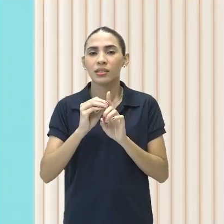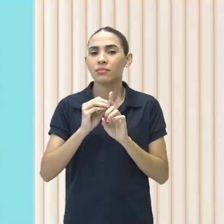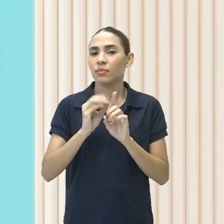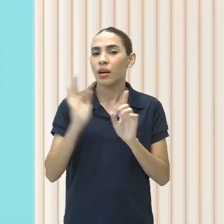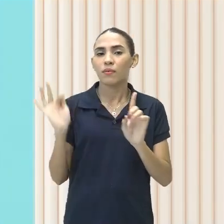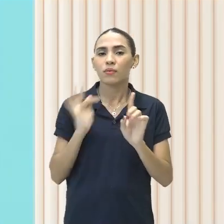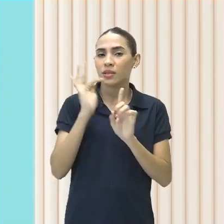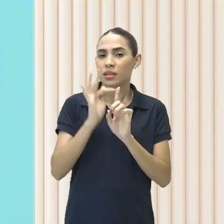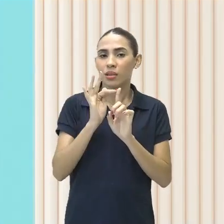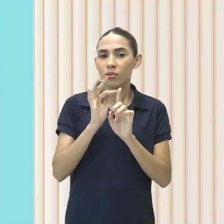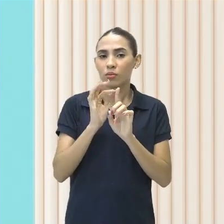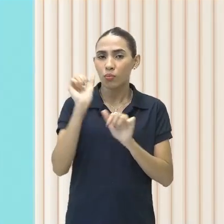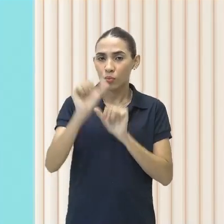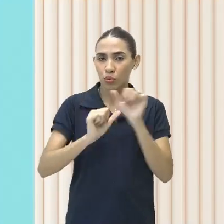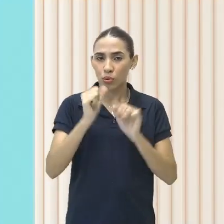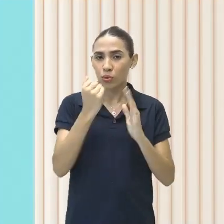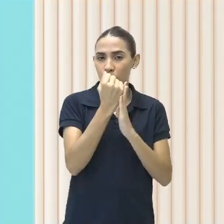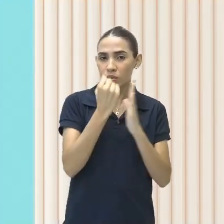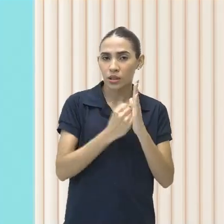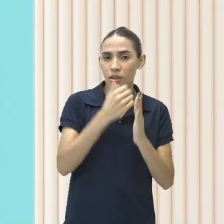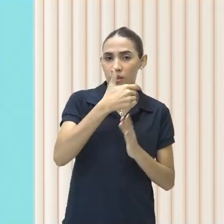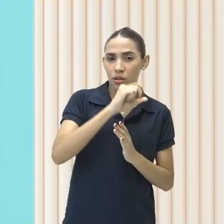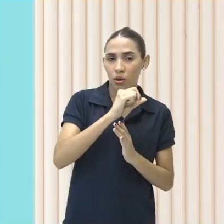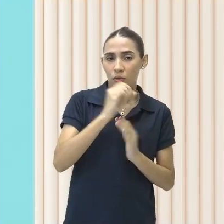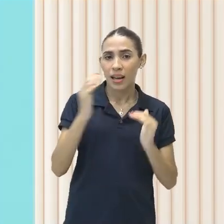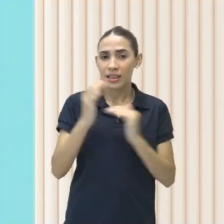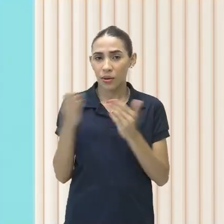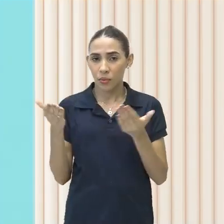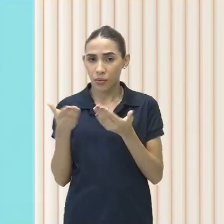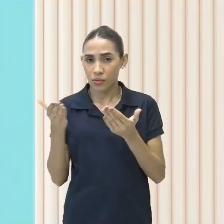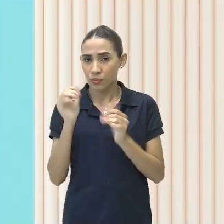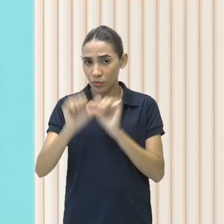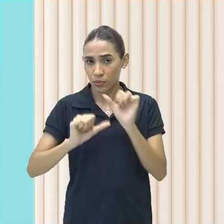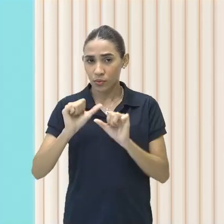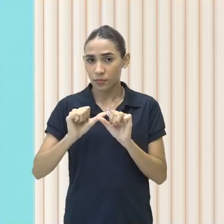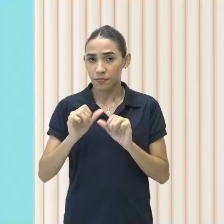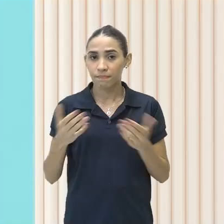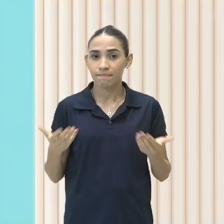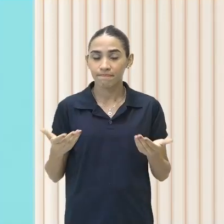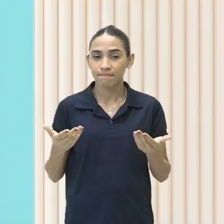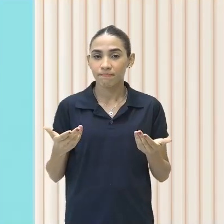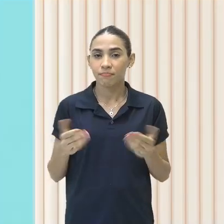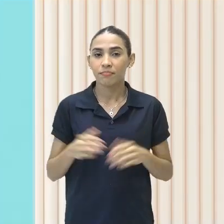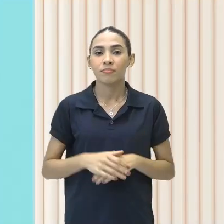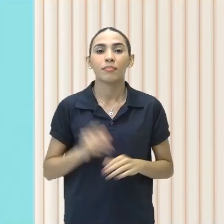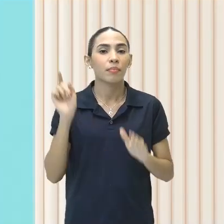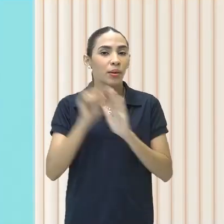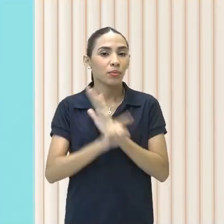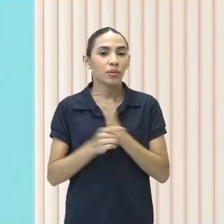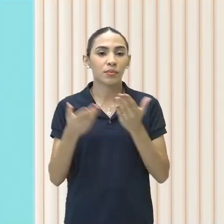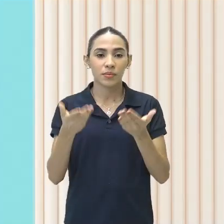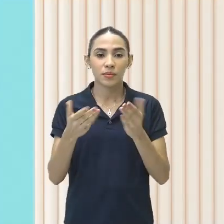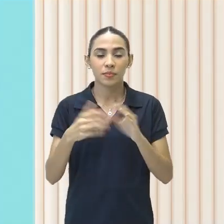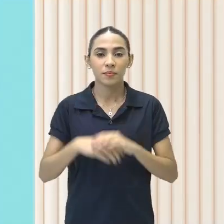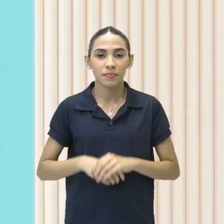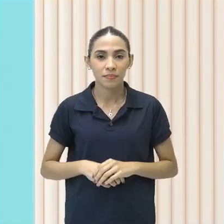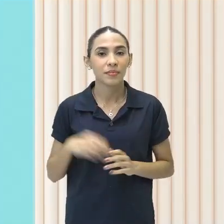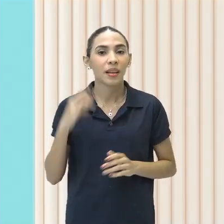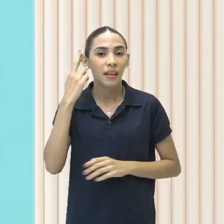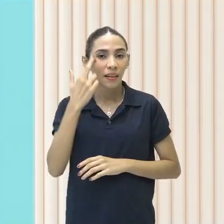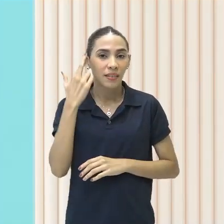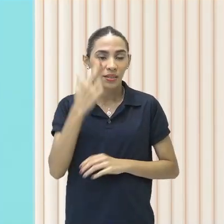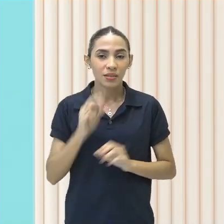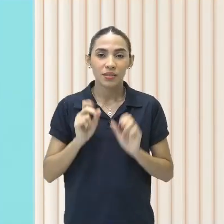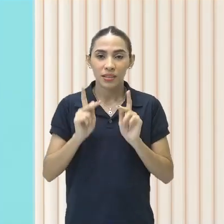dela na sociedade mudou do século XIX para a atualidade? Fica aí essa questão para vocês